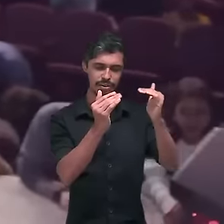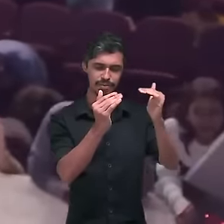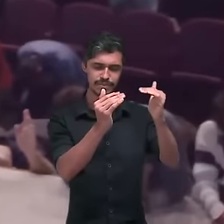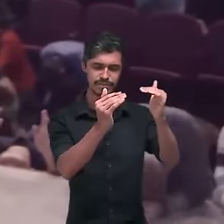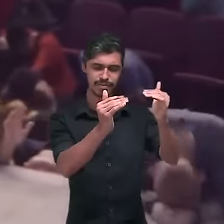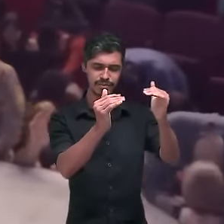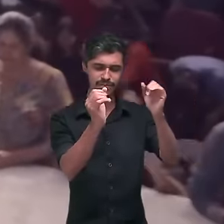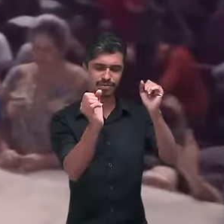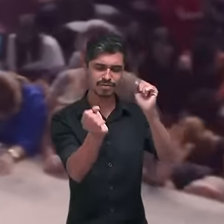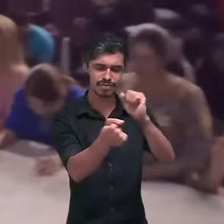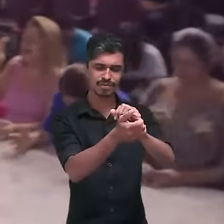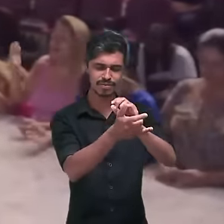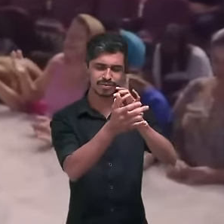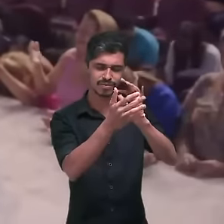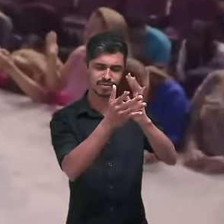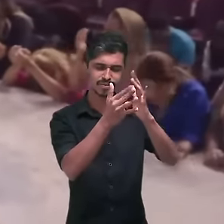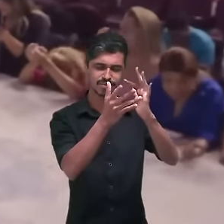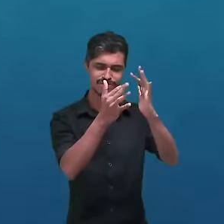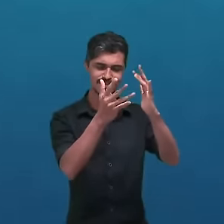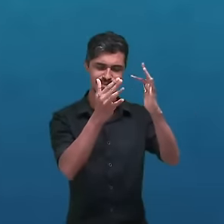honra, a glória,